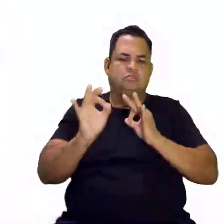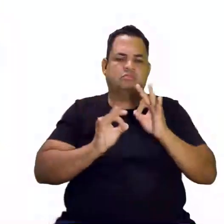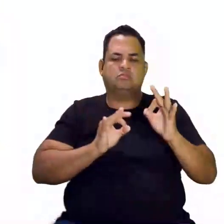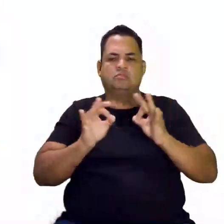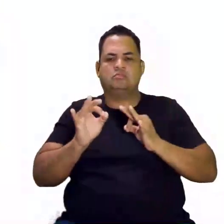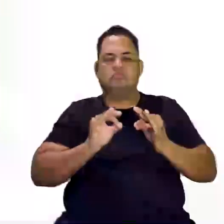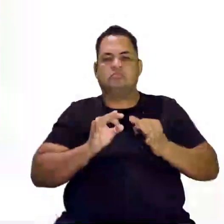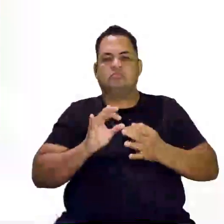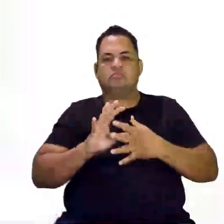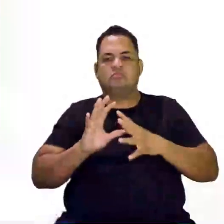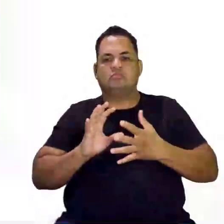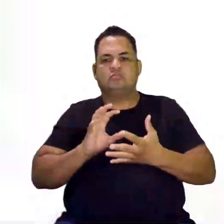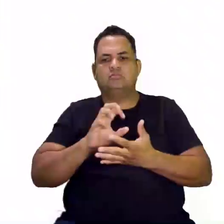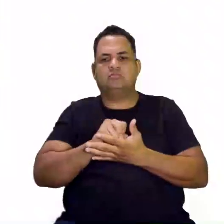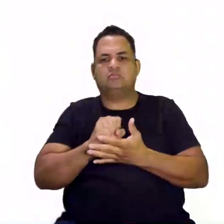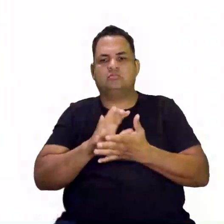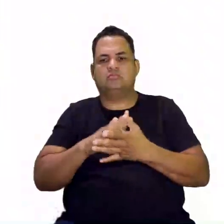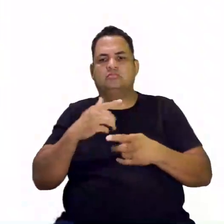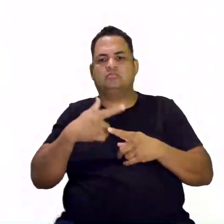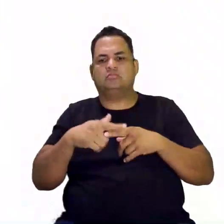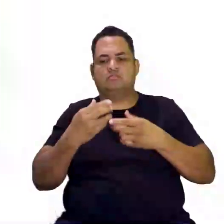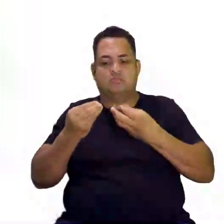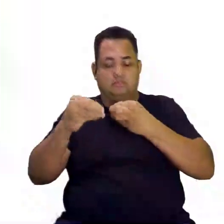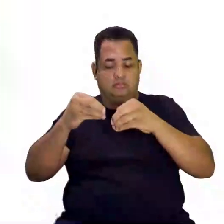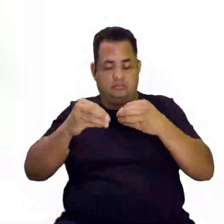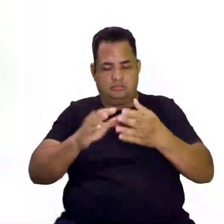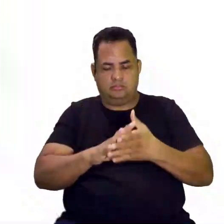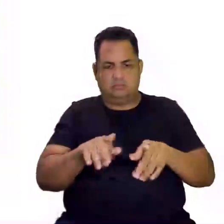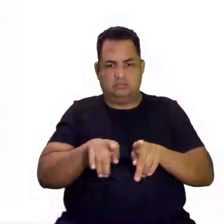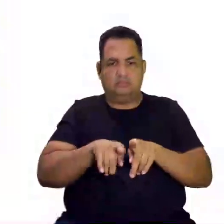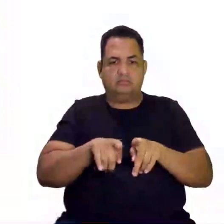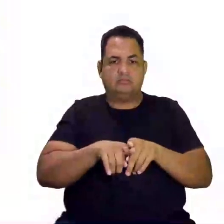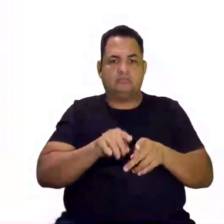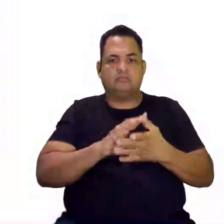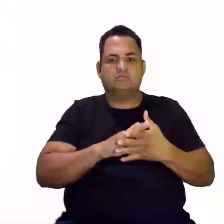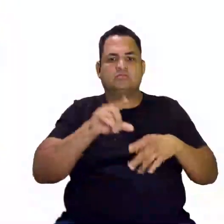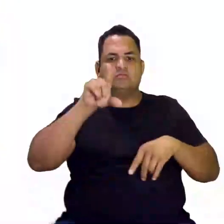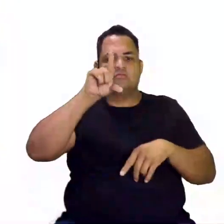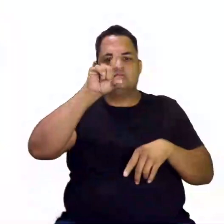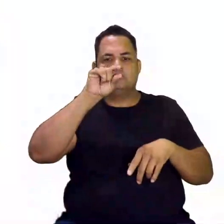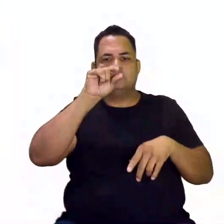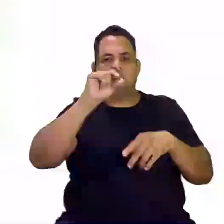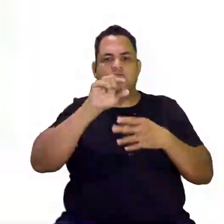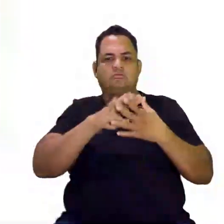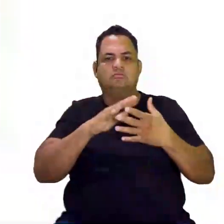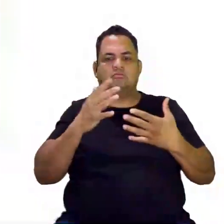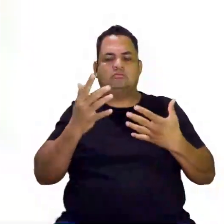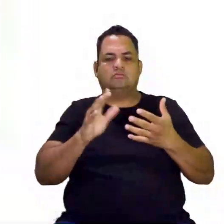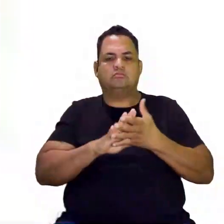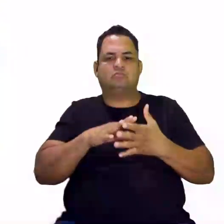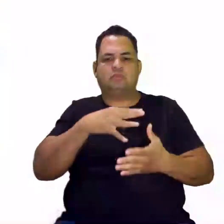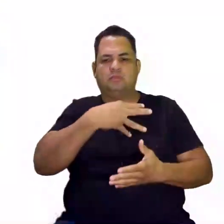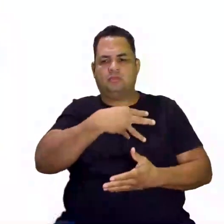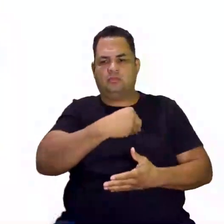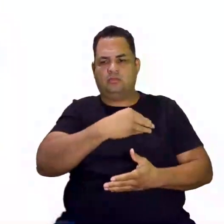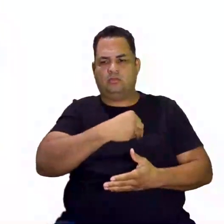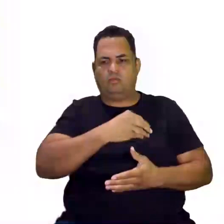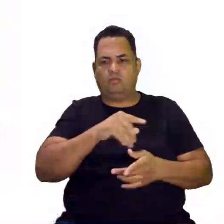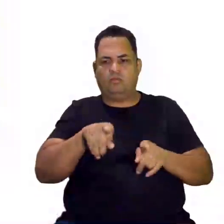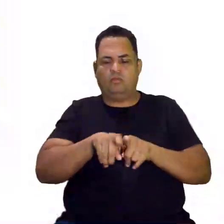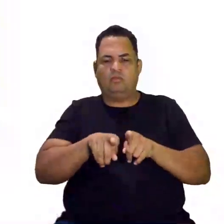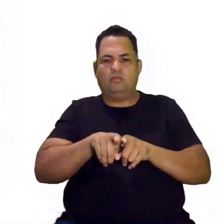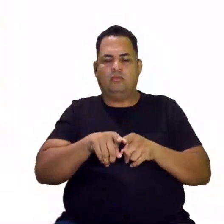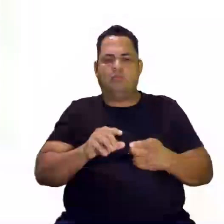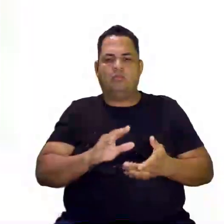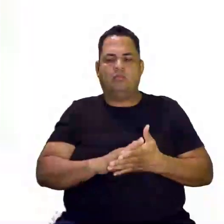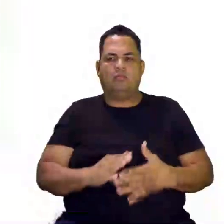conquista terrestre devido à posição dos ovos, não é? E aí você tem as aves e os nossos mamíferos, tá? Que